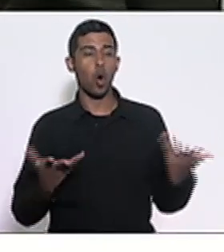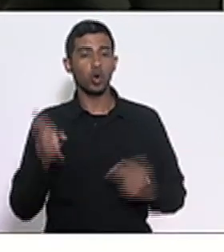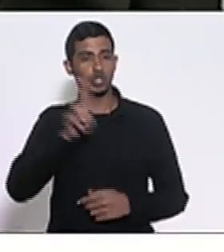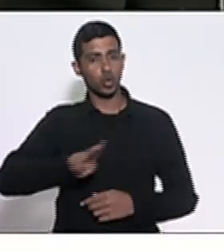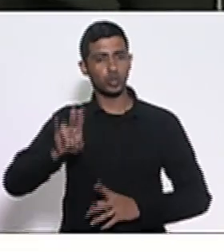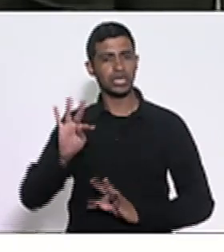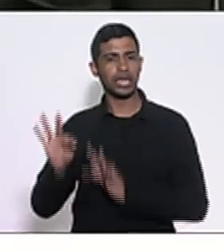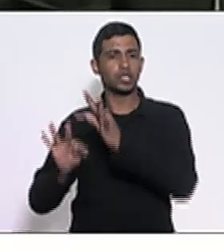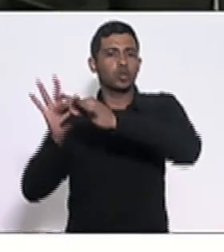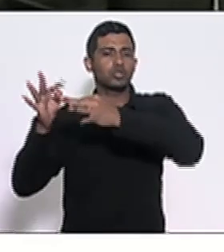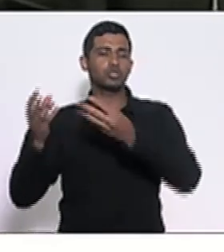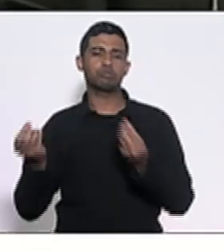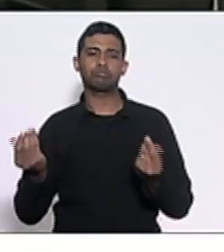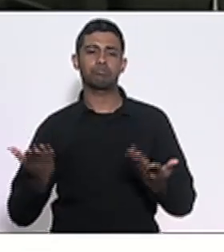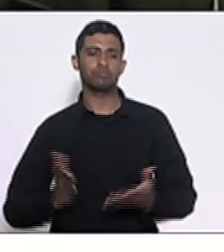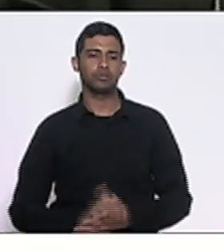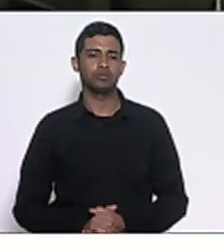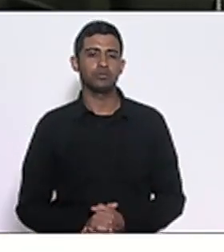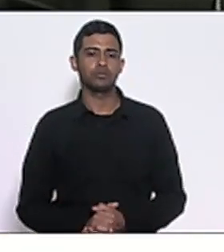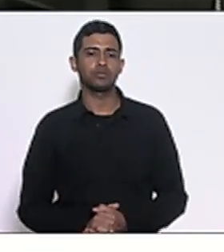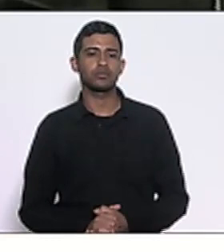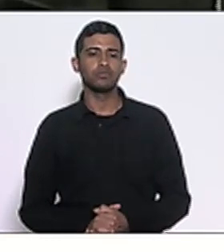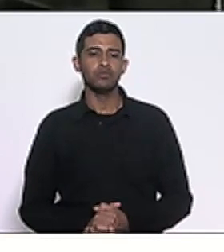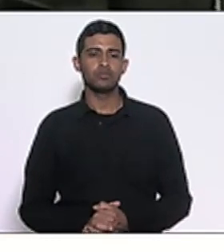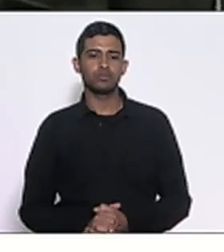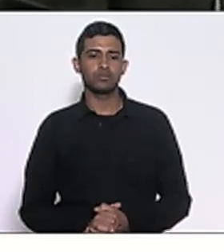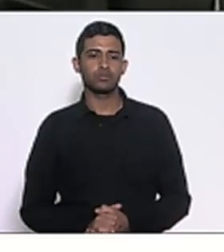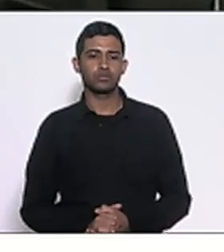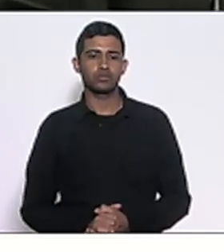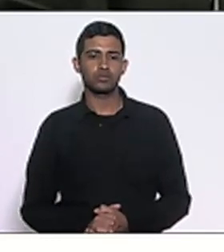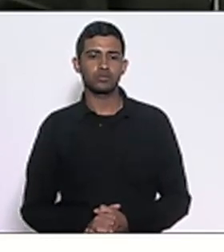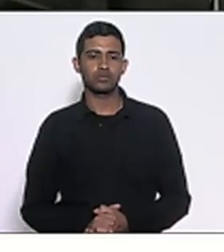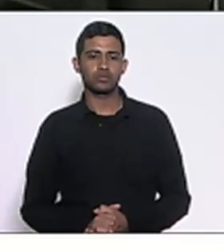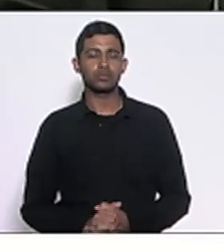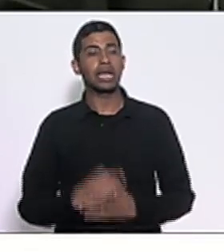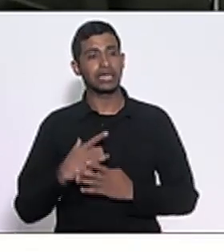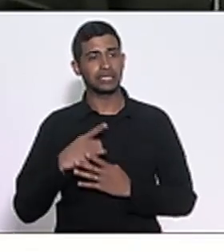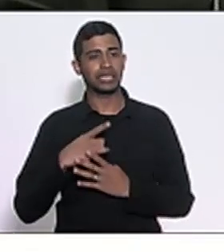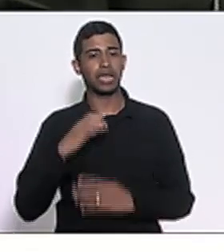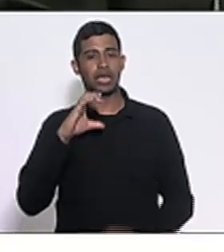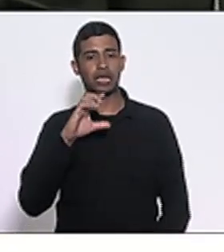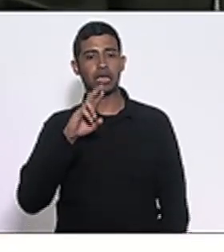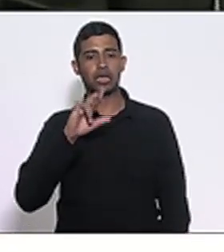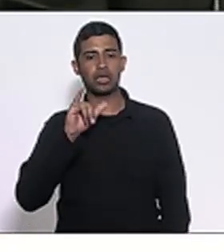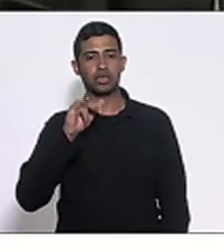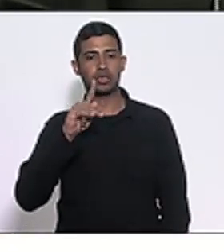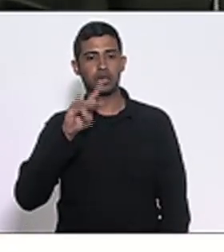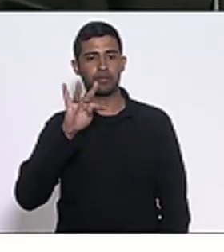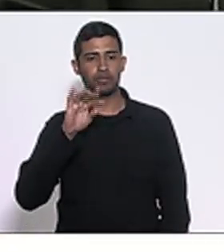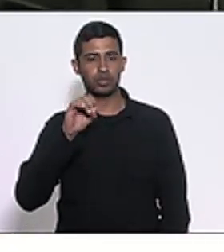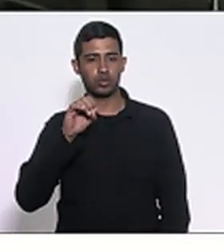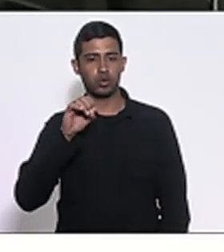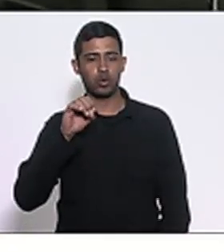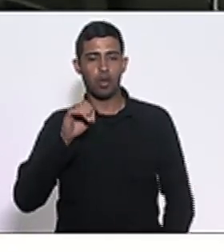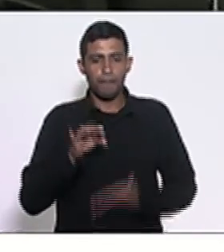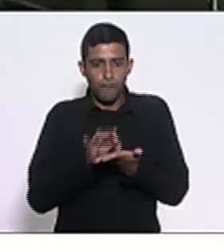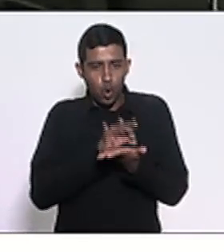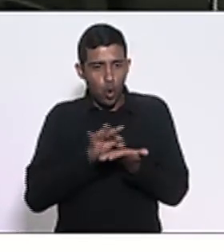tecnologias de blockchain, criptomoeda, usam essa arquitetura.